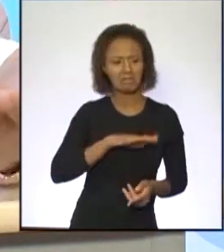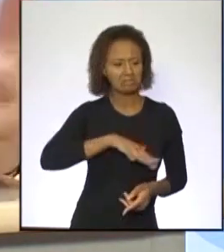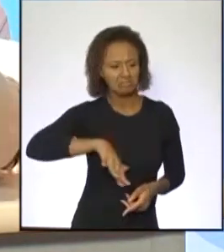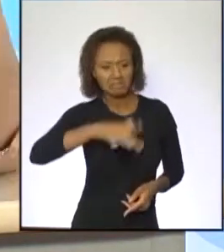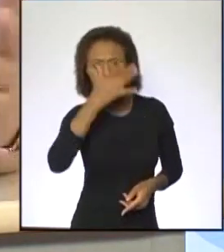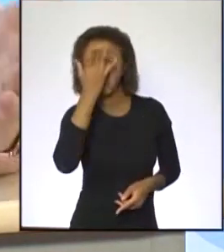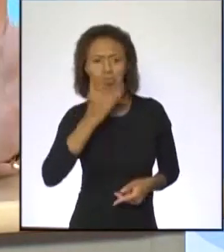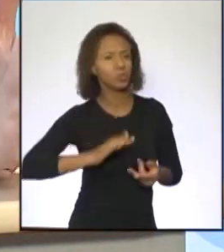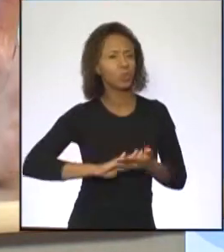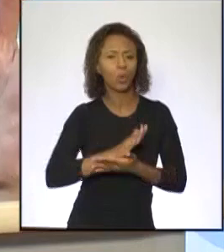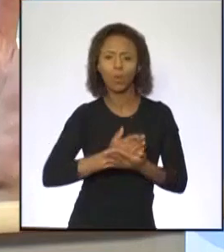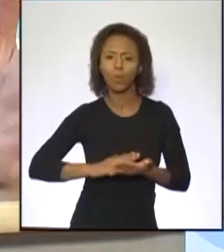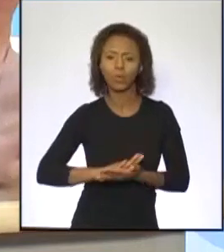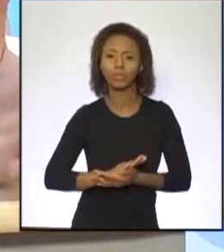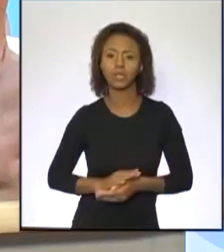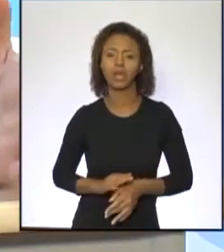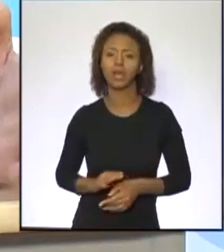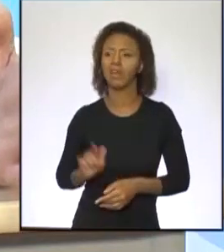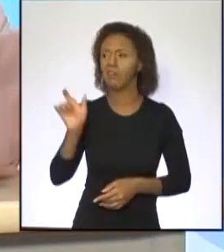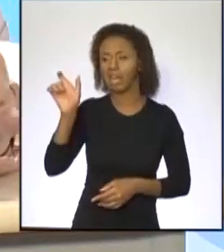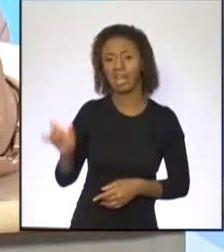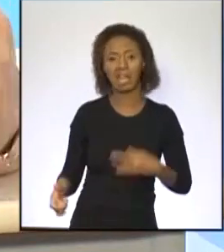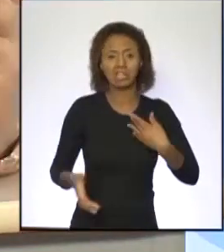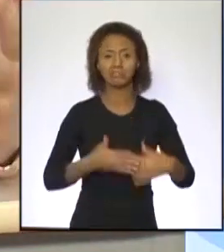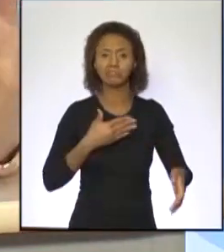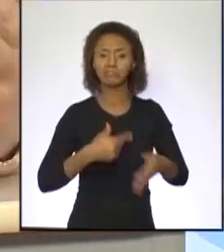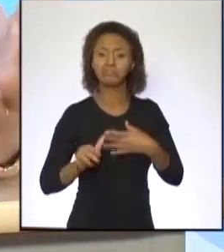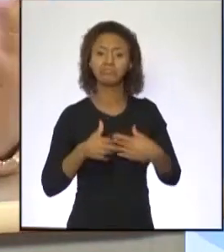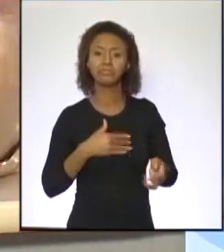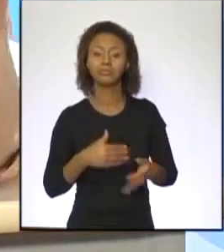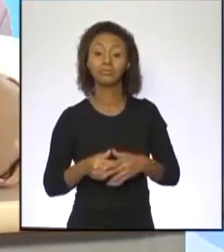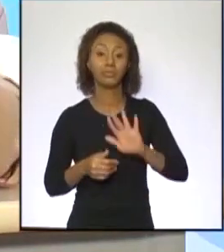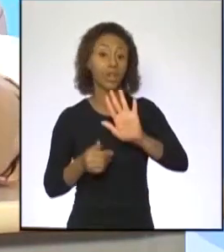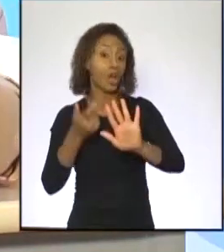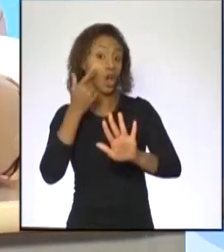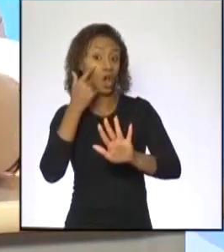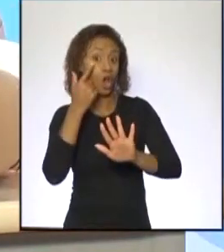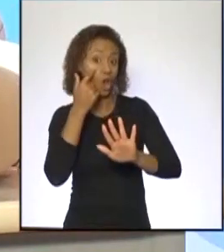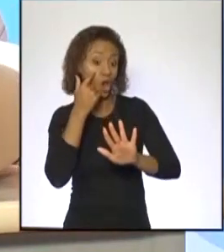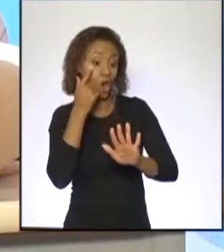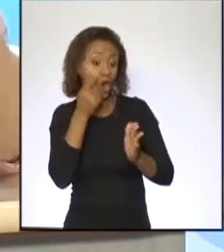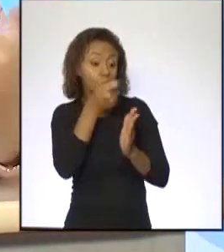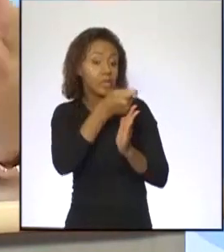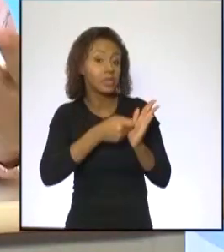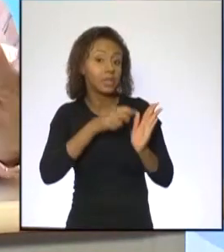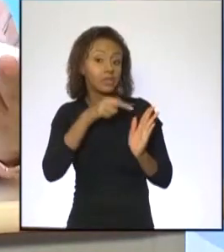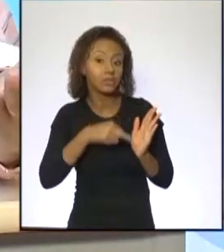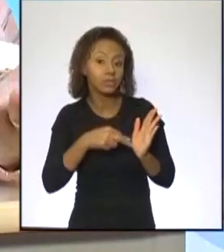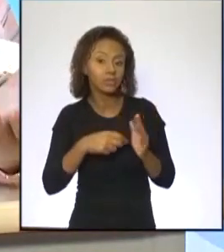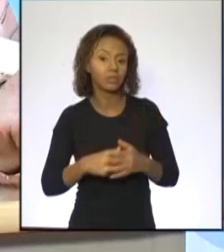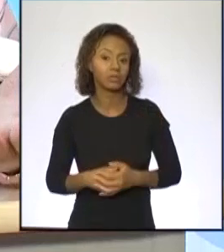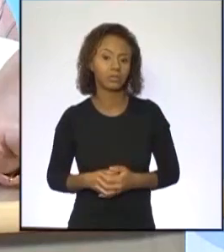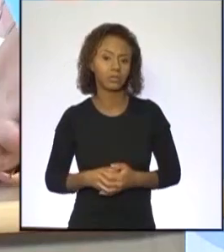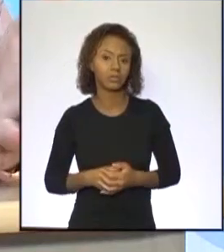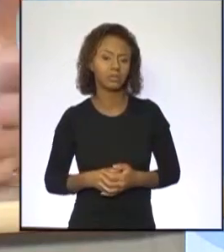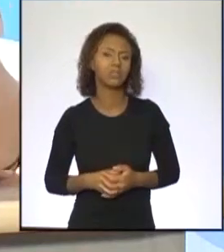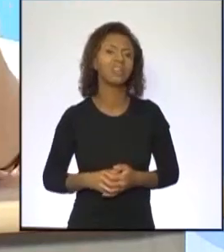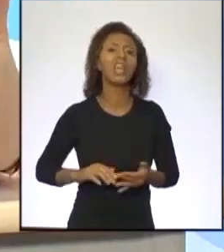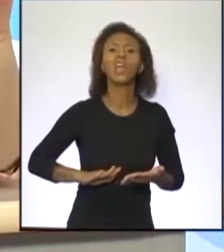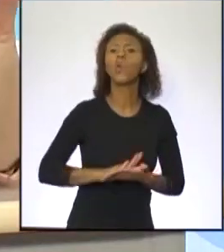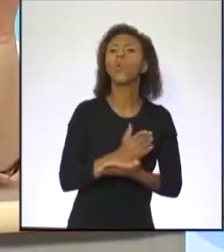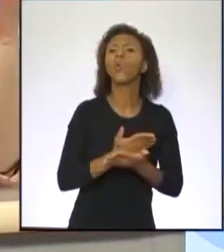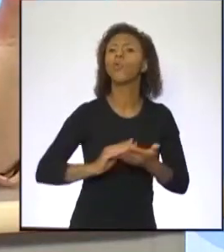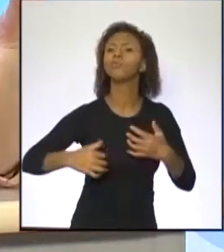ele estava? Eu falo, vamos voltar no texto? Né? Vamos voltar no texto para ver? Ele ficou incomodado pelo quê? O que originou o incômodo? O